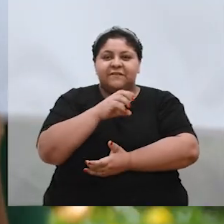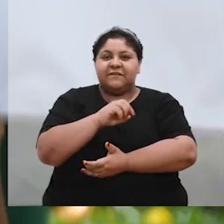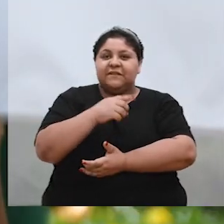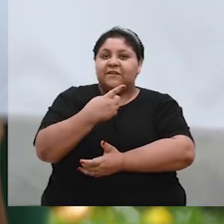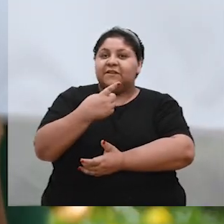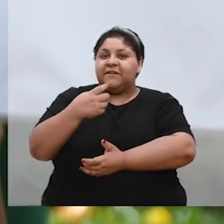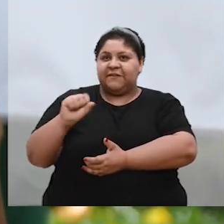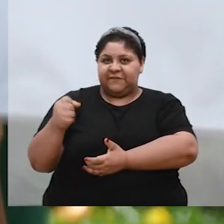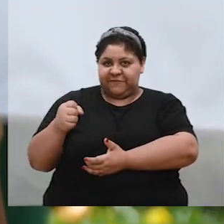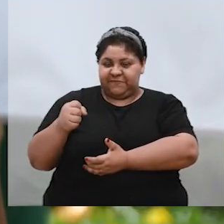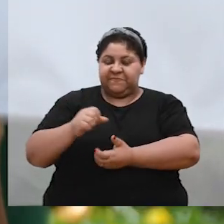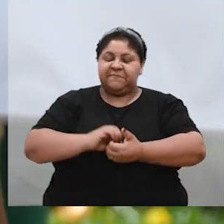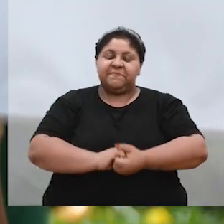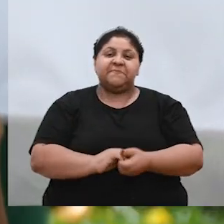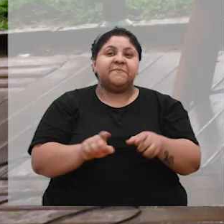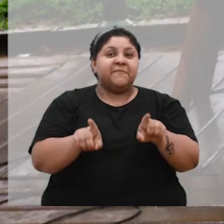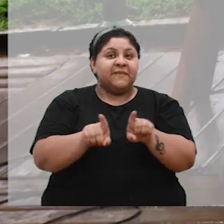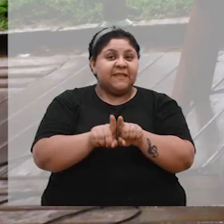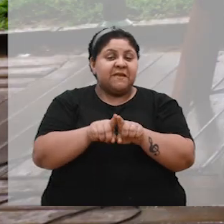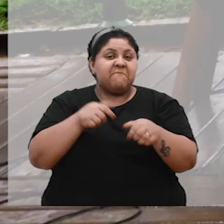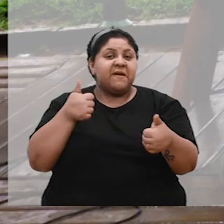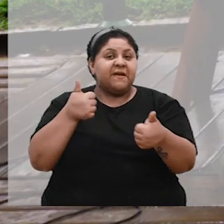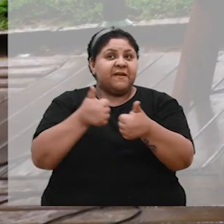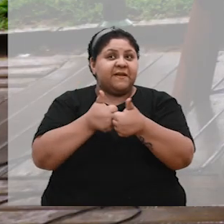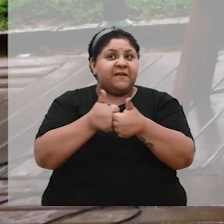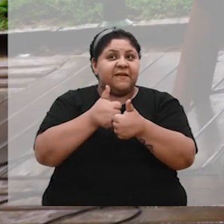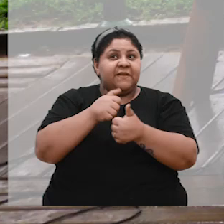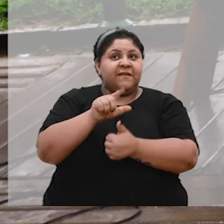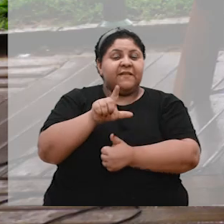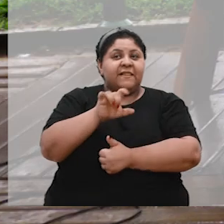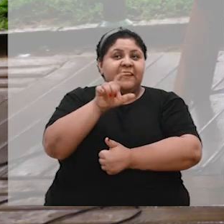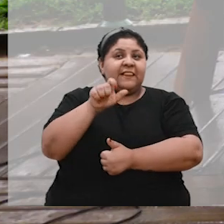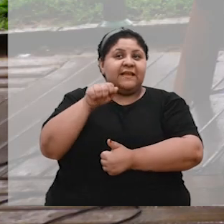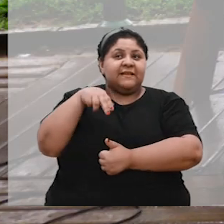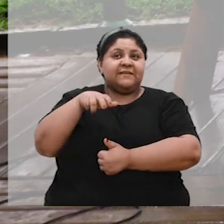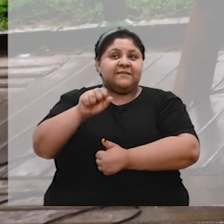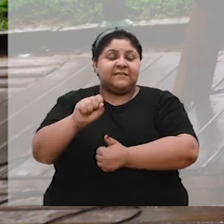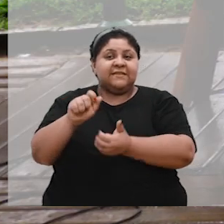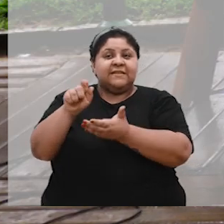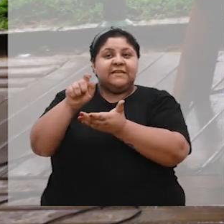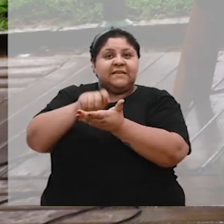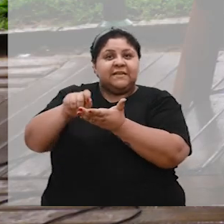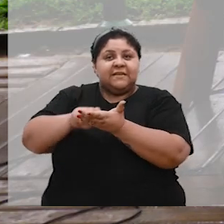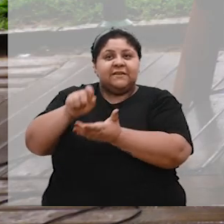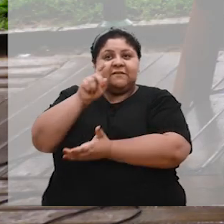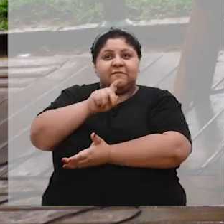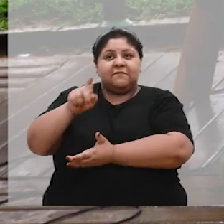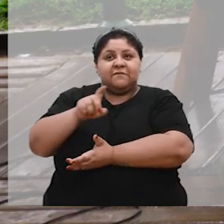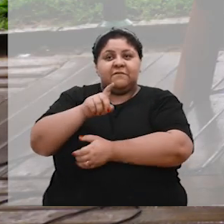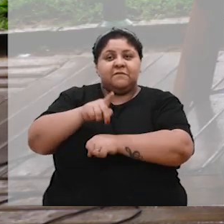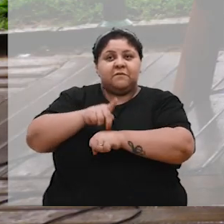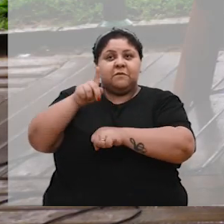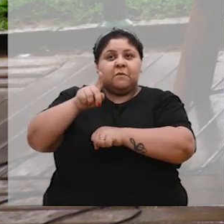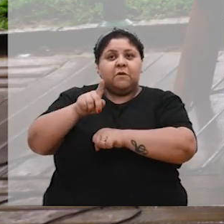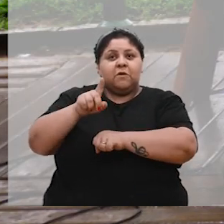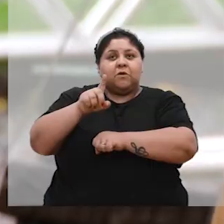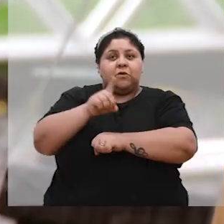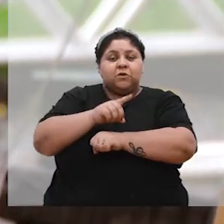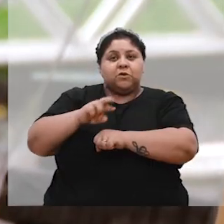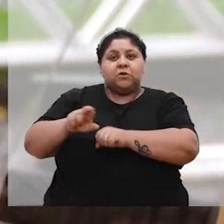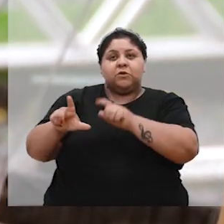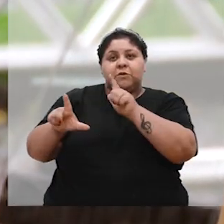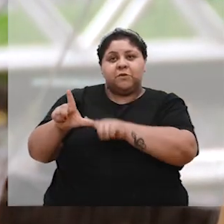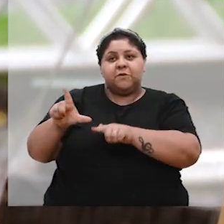de 2018. Também com a gente, a Lisana Bertucci, escritora, professora, pós-doutora em letras